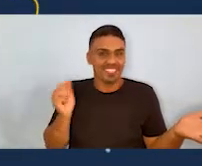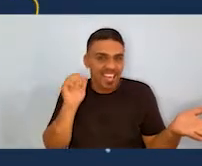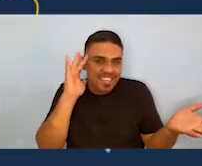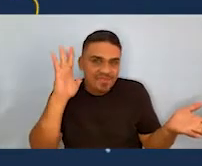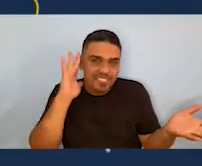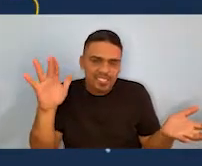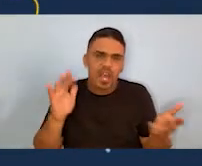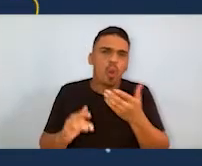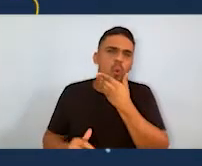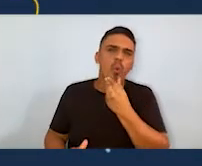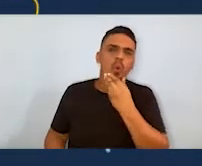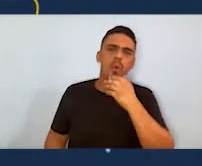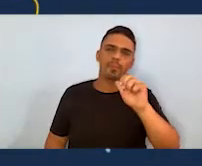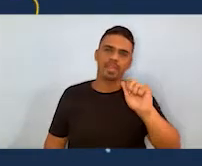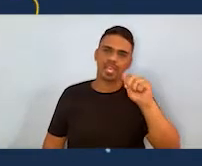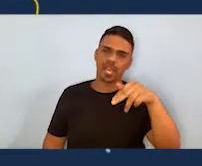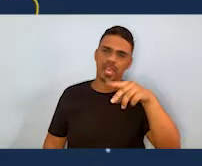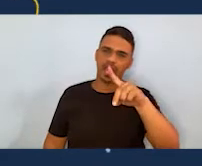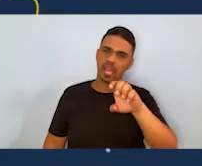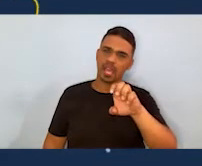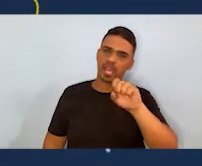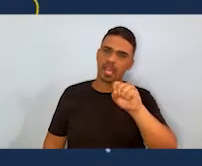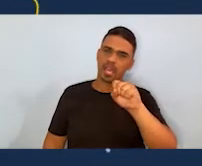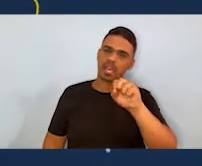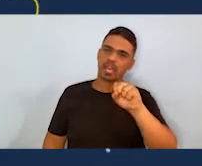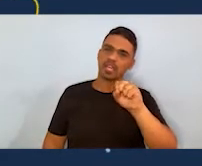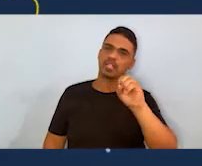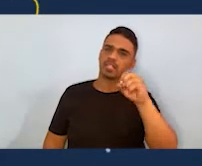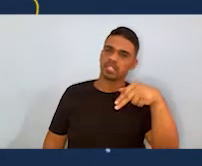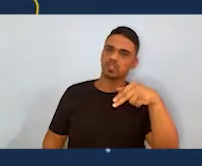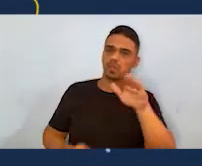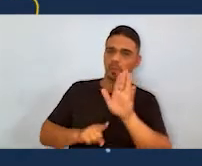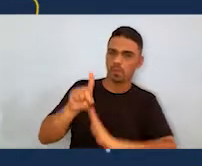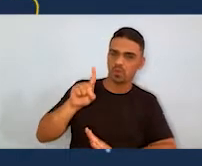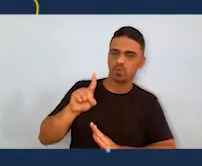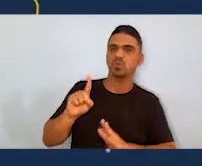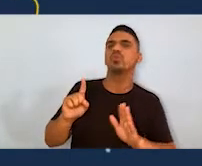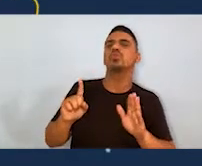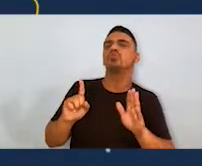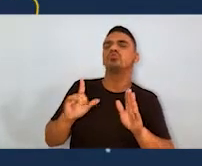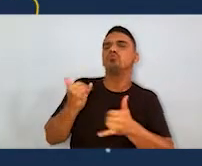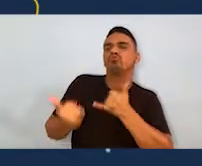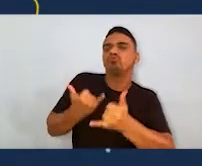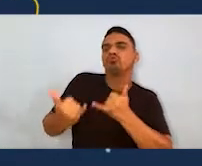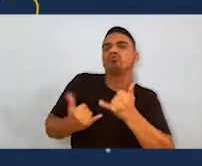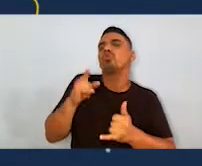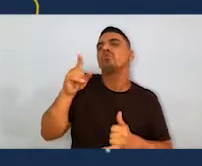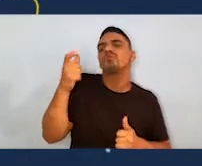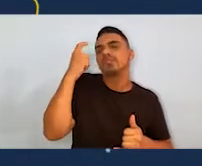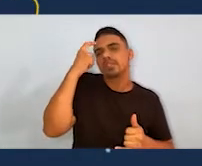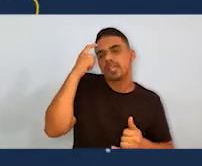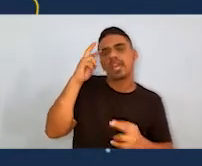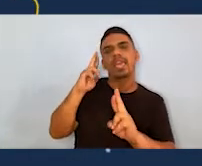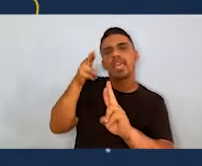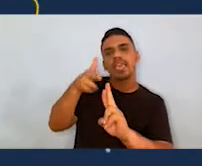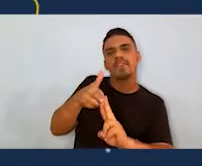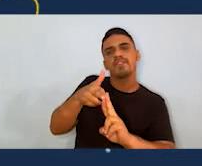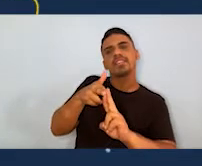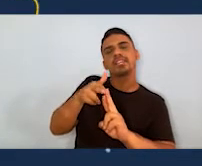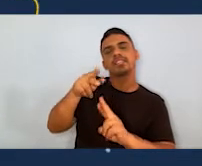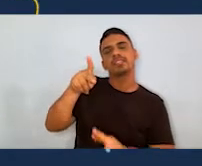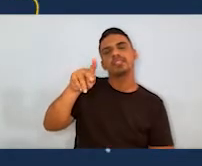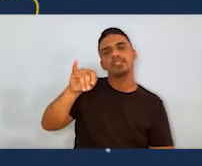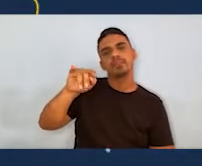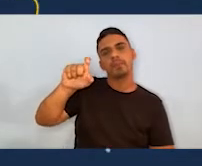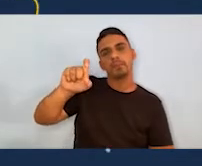Deixa eu ver aqui. O Anderson fez uma pergunta aqui. Quais jogos vocês acham boas referências para pixel art?